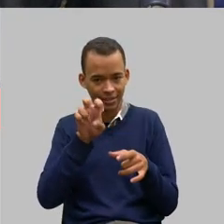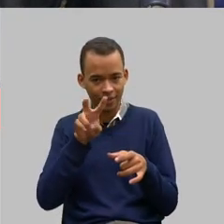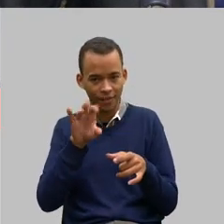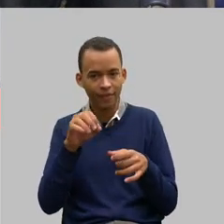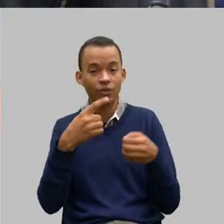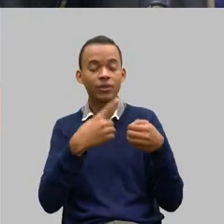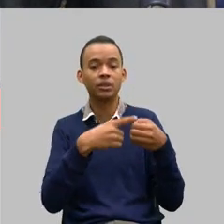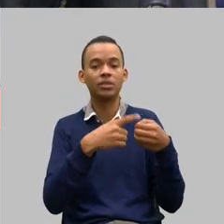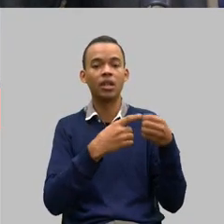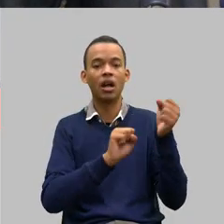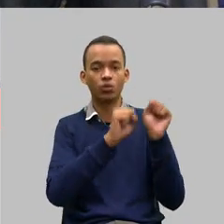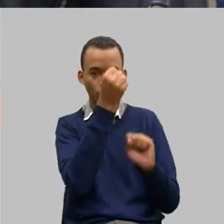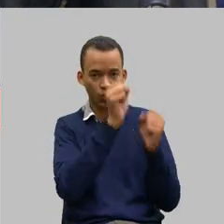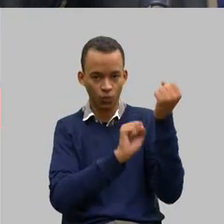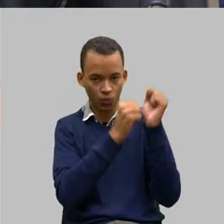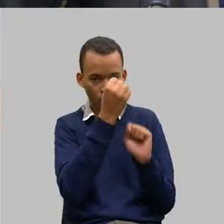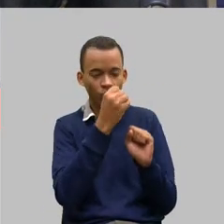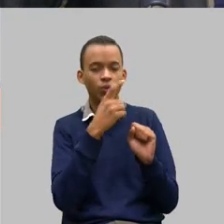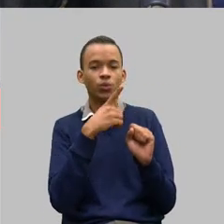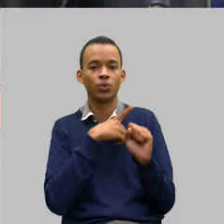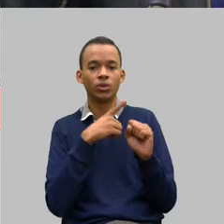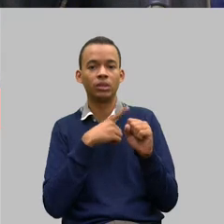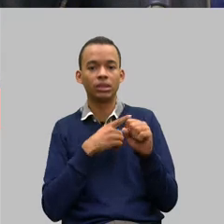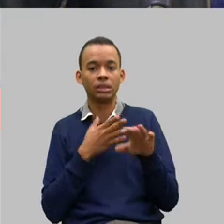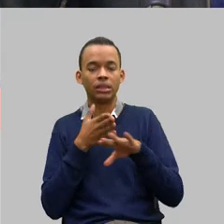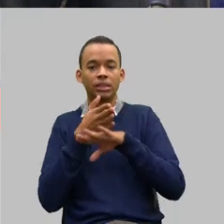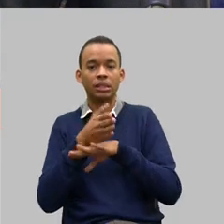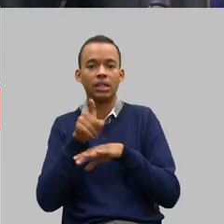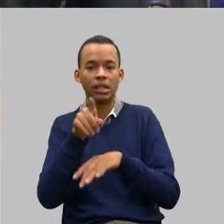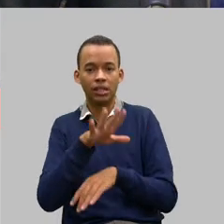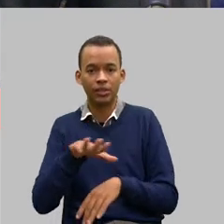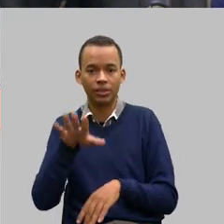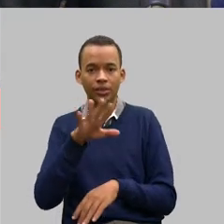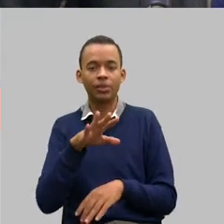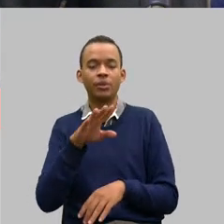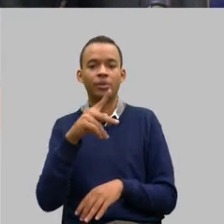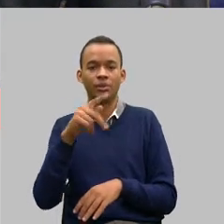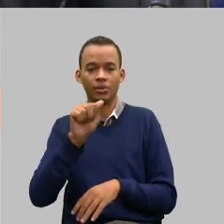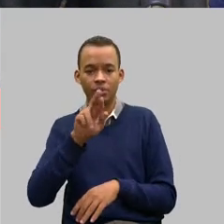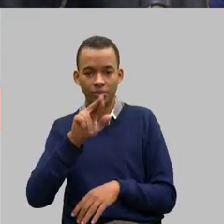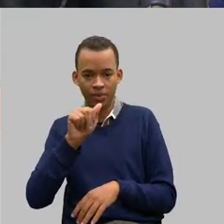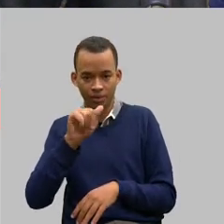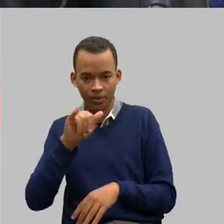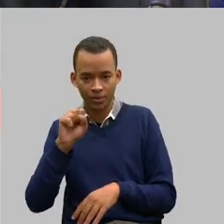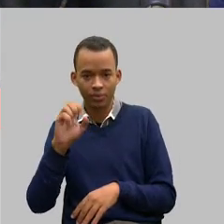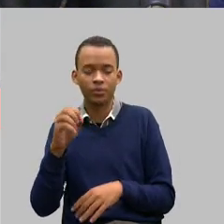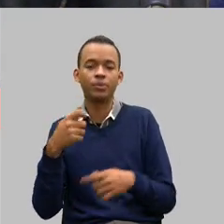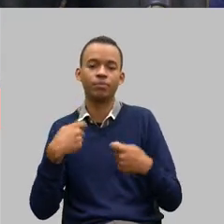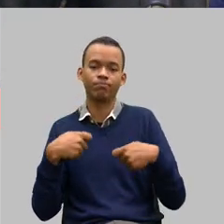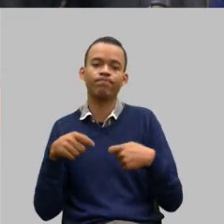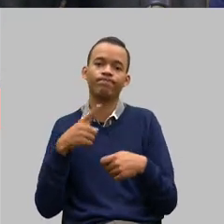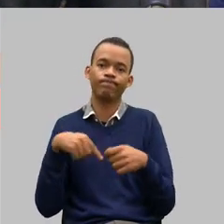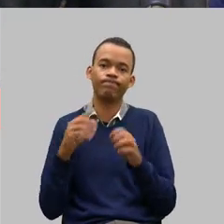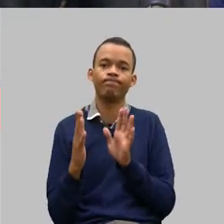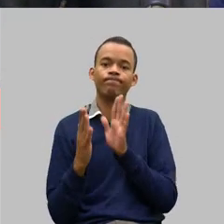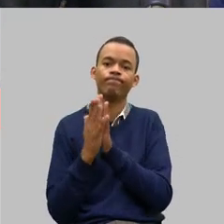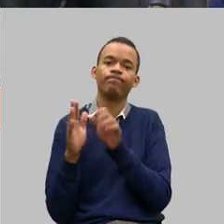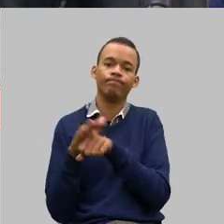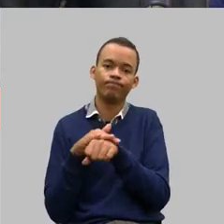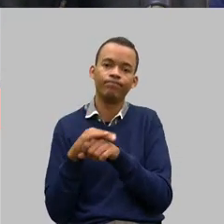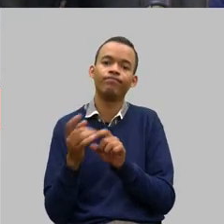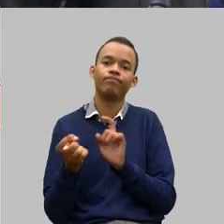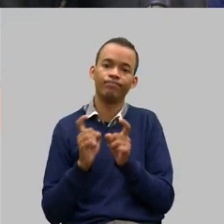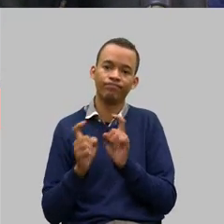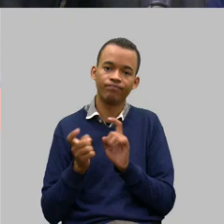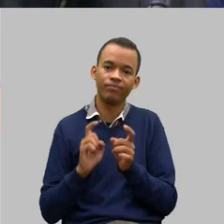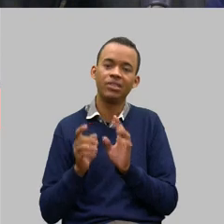industrial no o acesso ao bairro em São Sebastião do Paraíso Continua as cobranças e até agora a gente não houve Depois da nossa reunião ainda uma